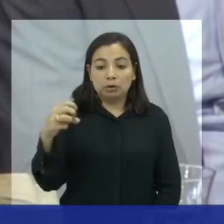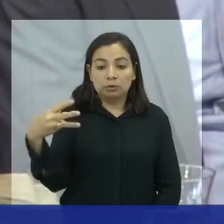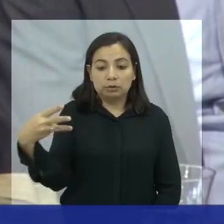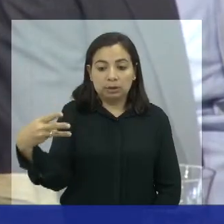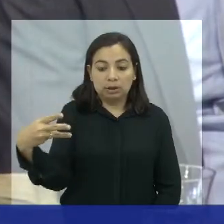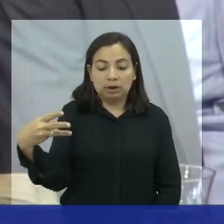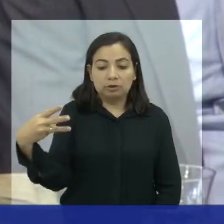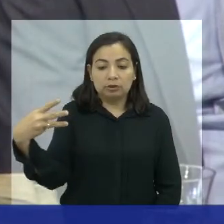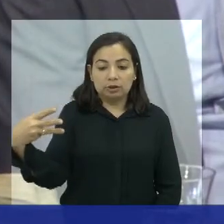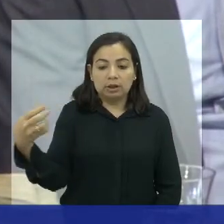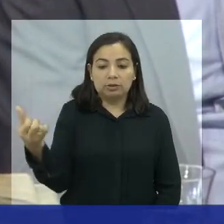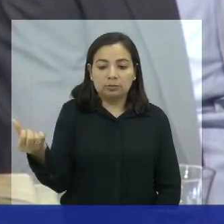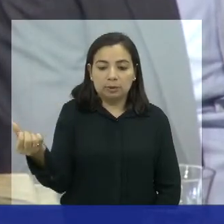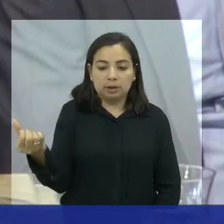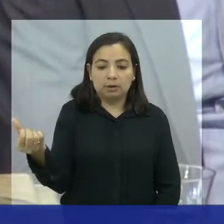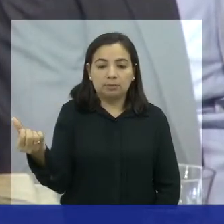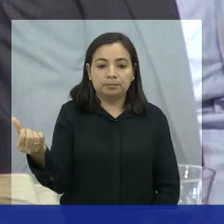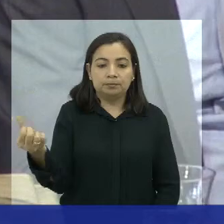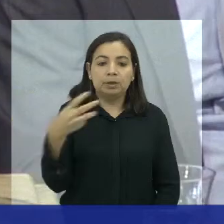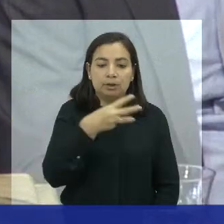8336.